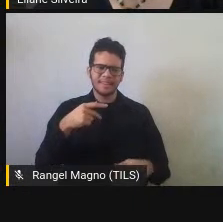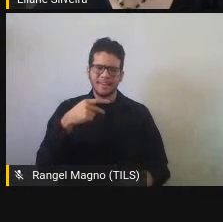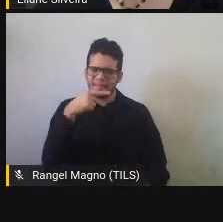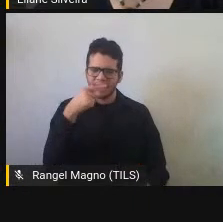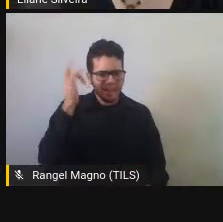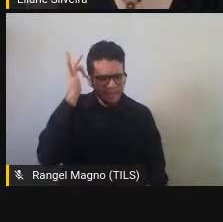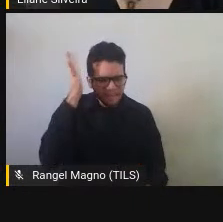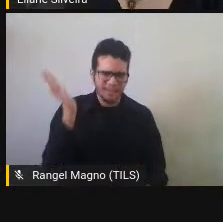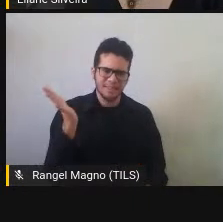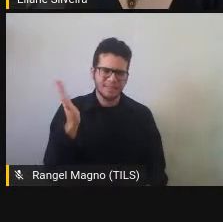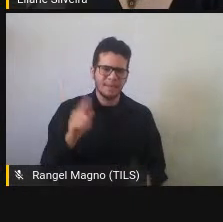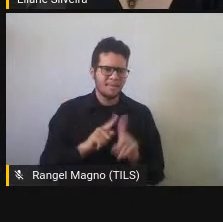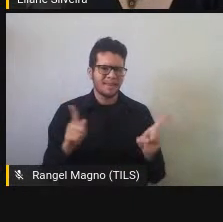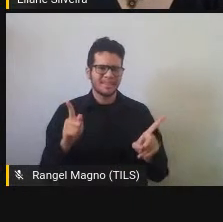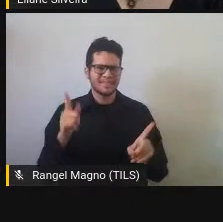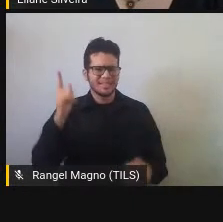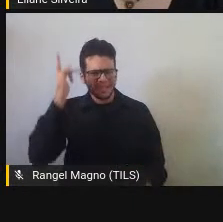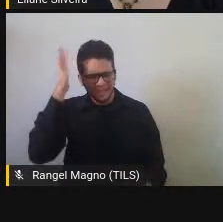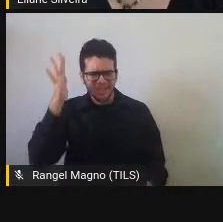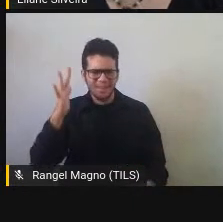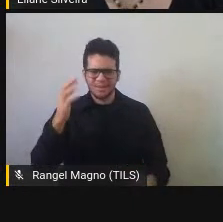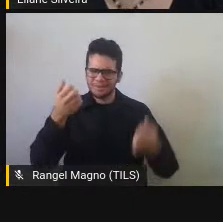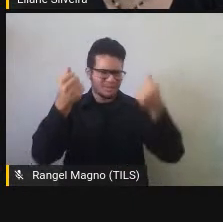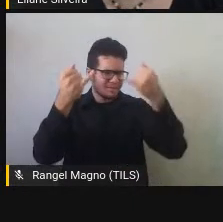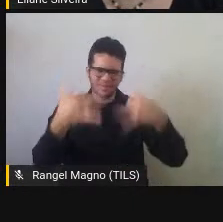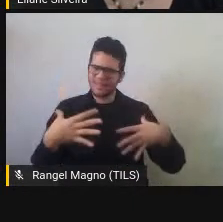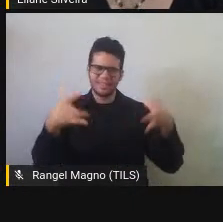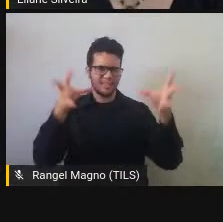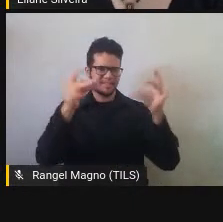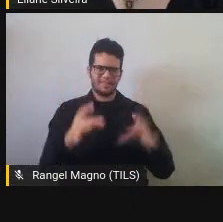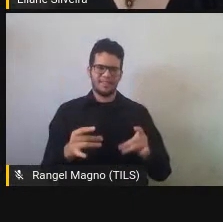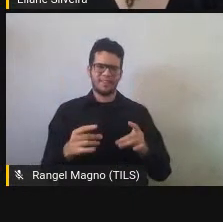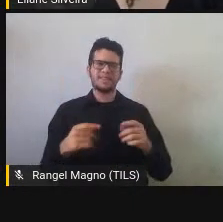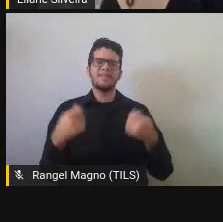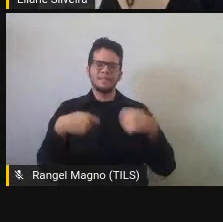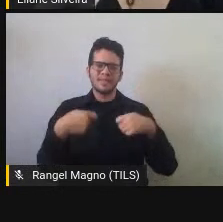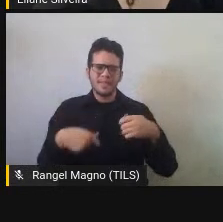mas ele vai complementar logo em seguida